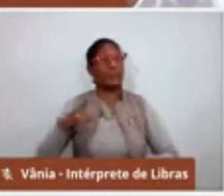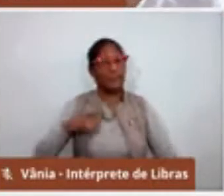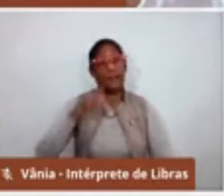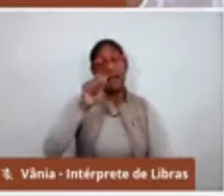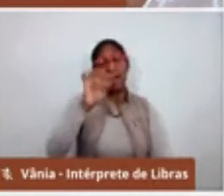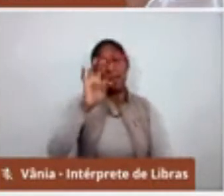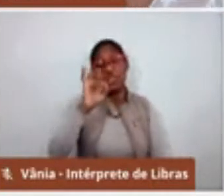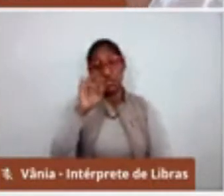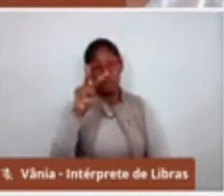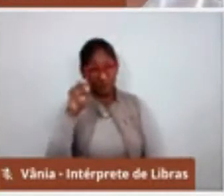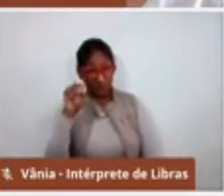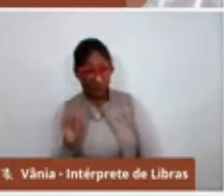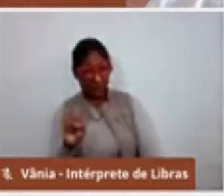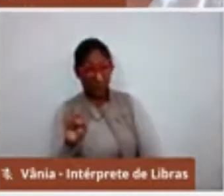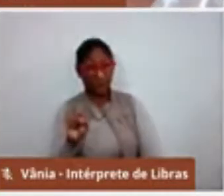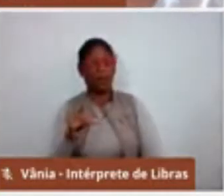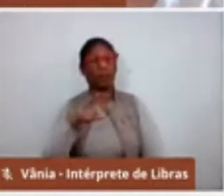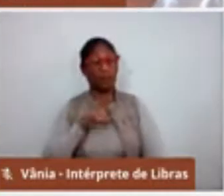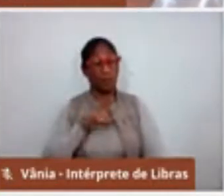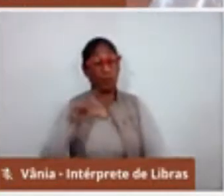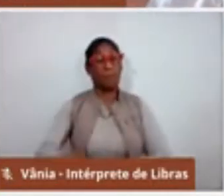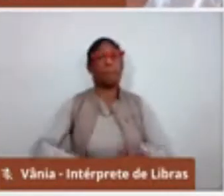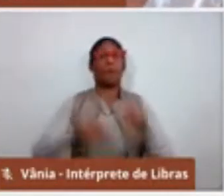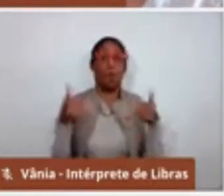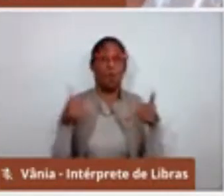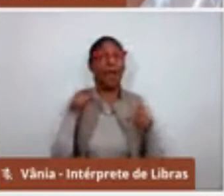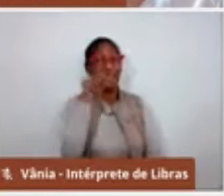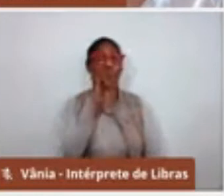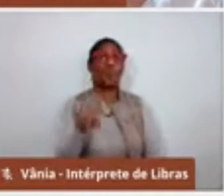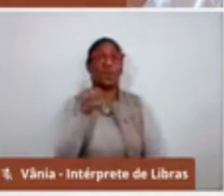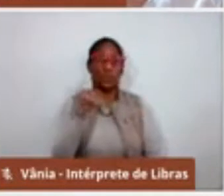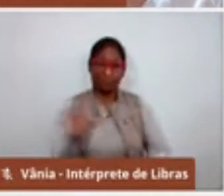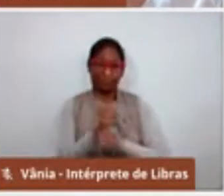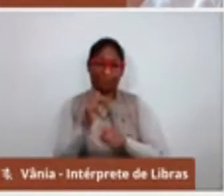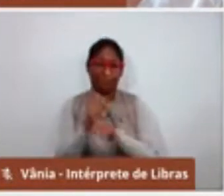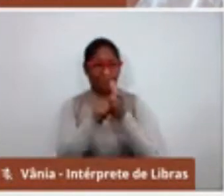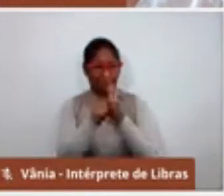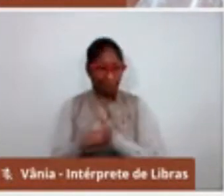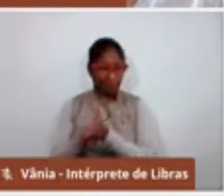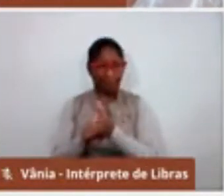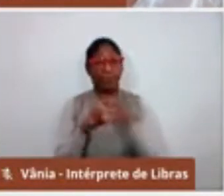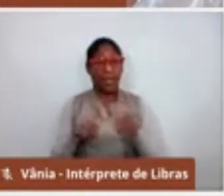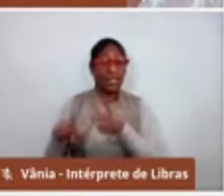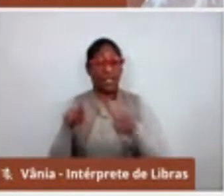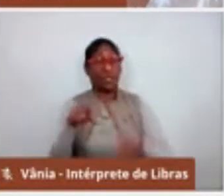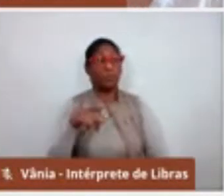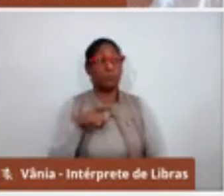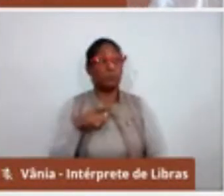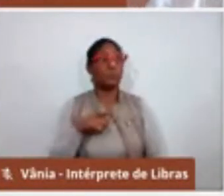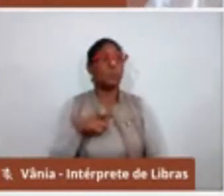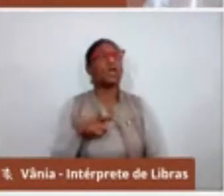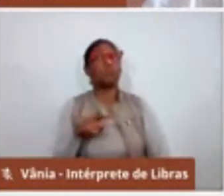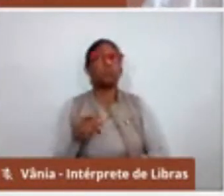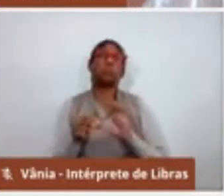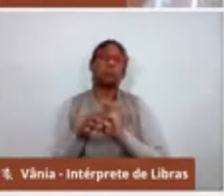recuperados do estado. Isso conta bastante também. A gente observa que a região tem uma boa disponibilidade,